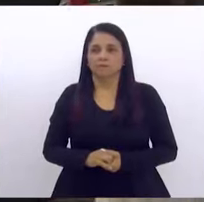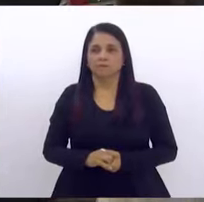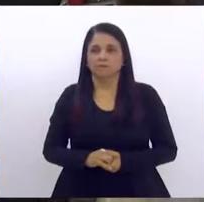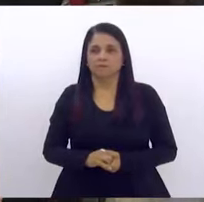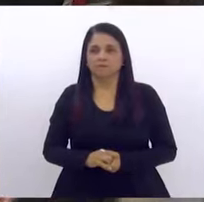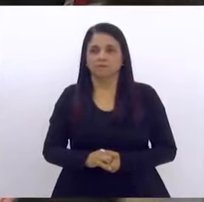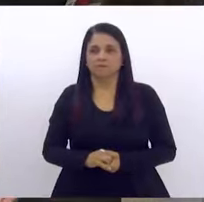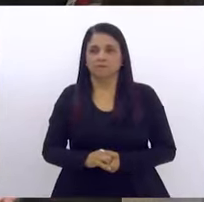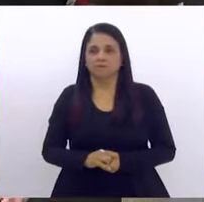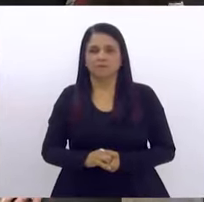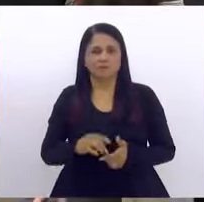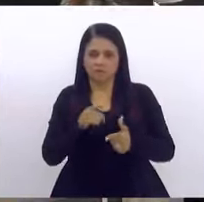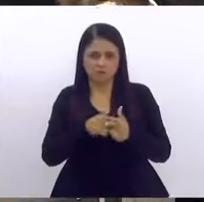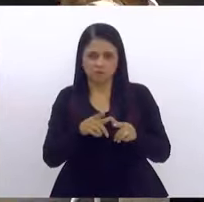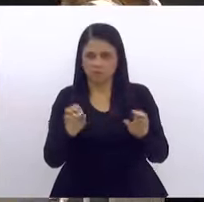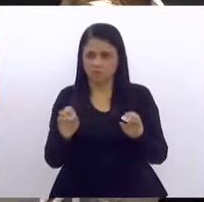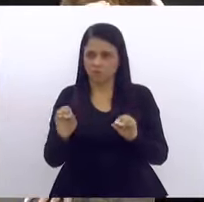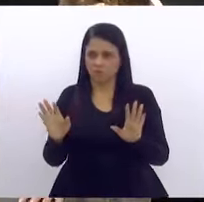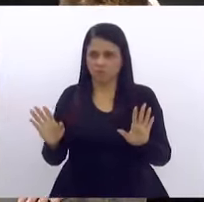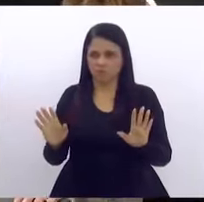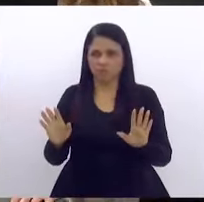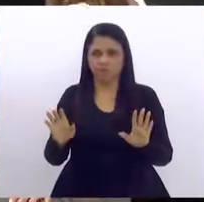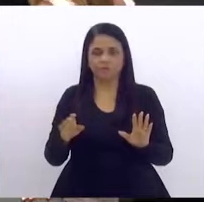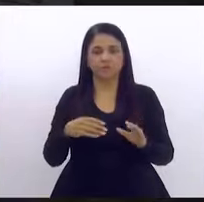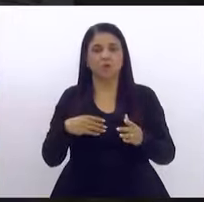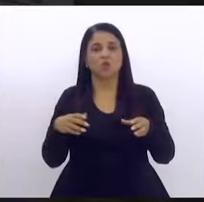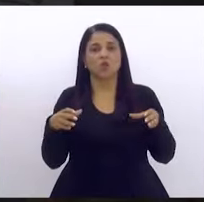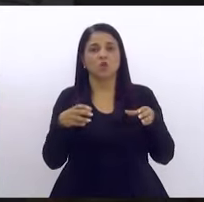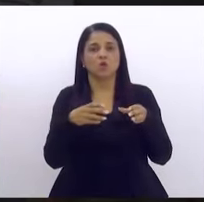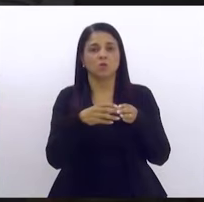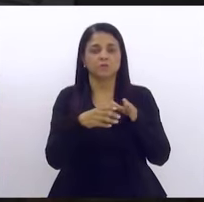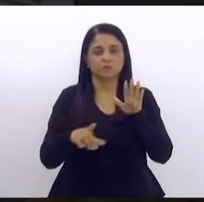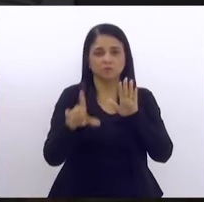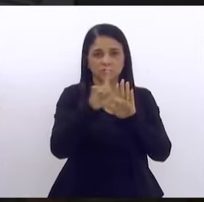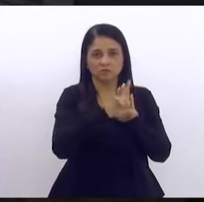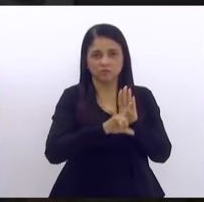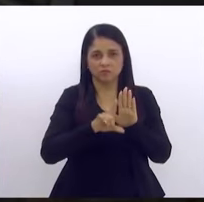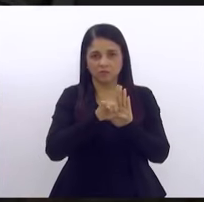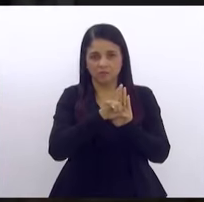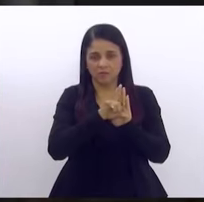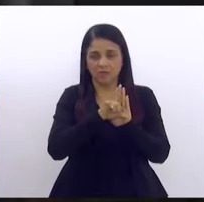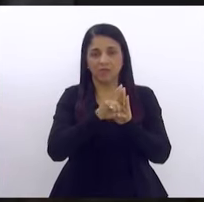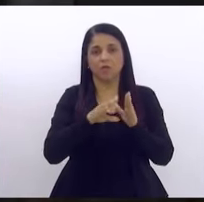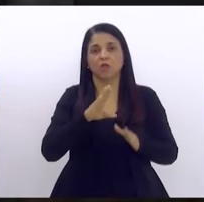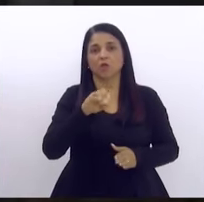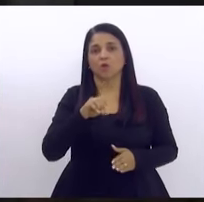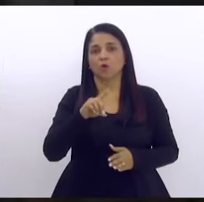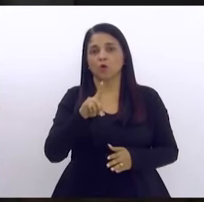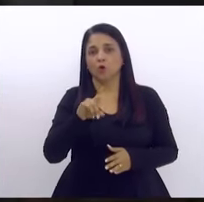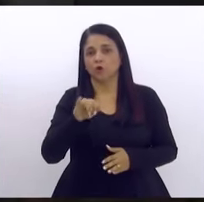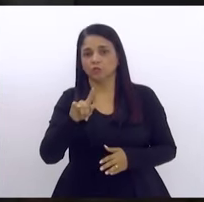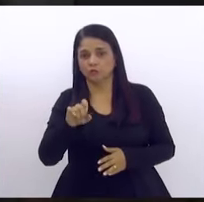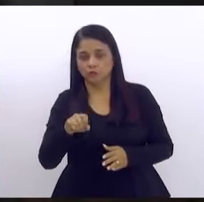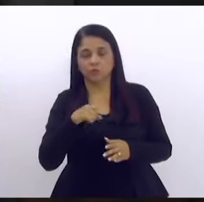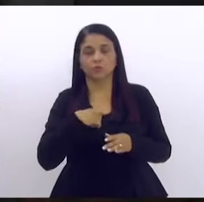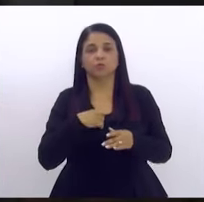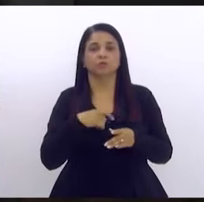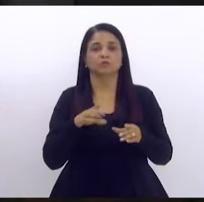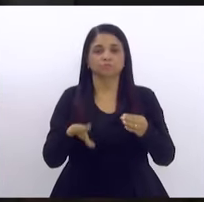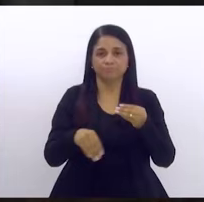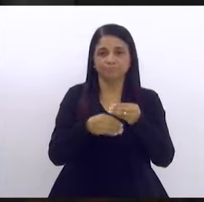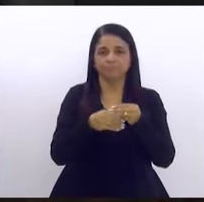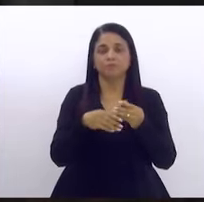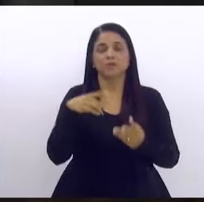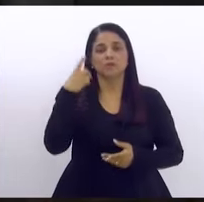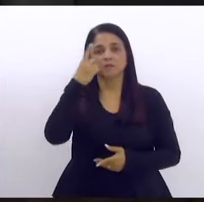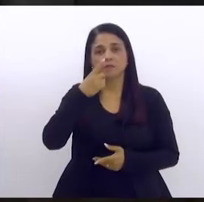Está colhendo parecer, sem problema. É, pela Comissão de Legislação Constitucional e Código Complementar e Códigos,